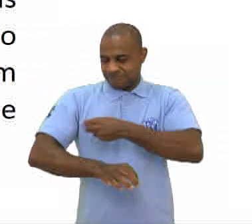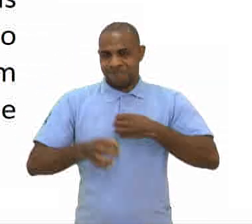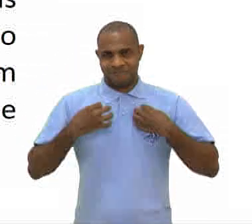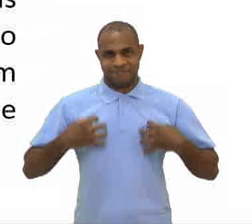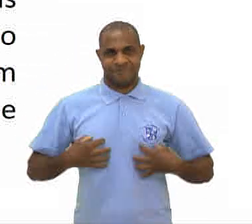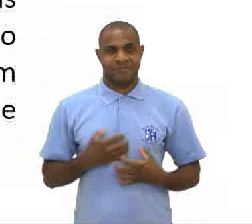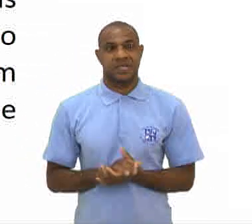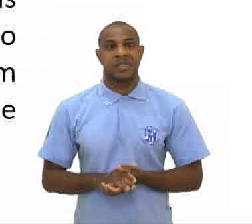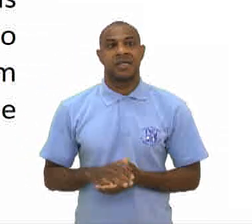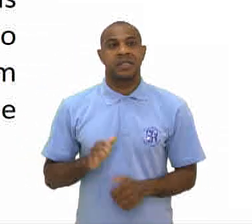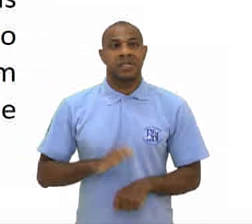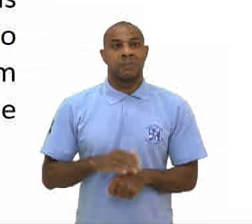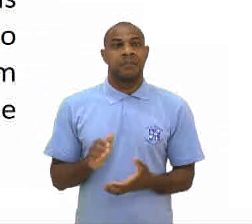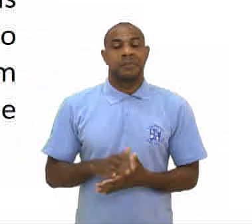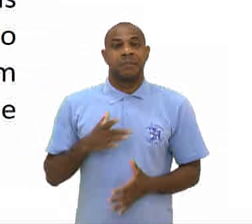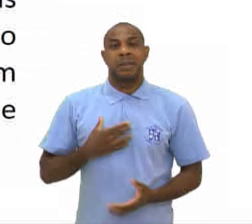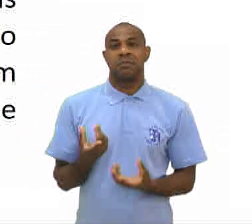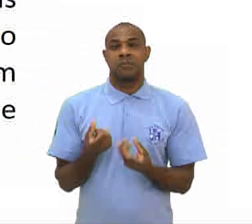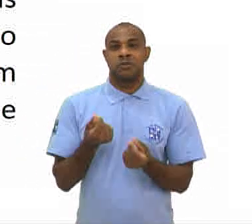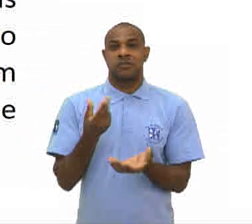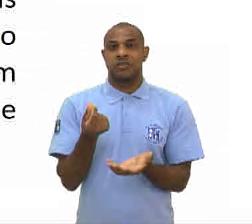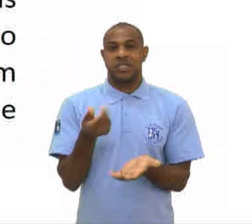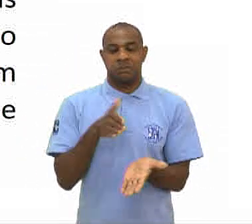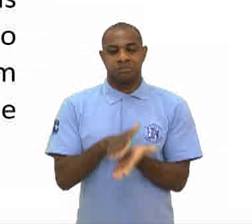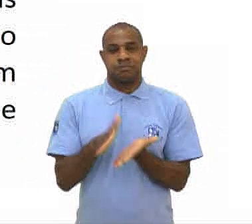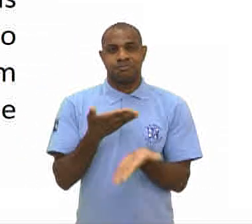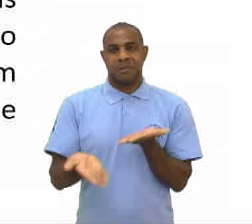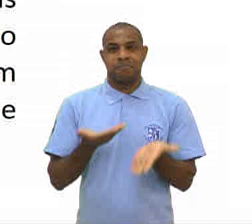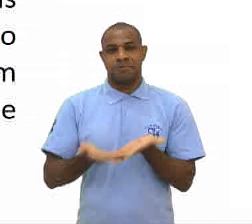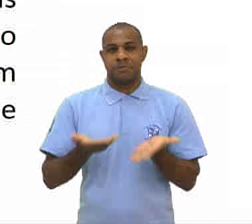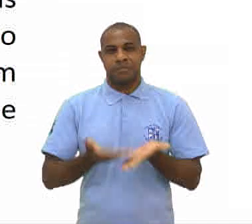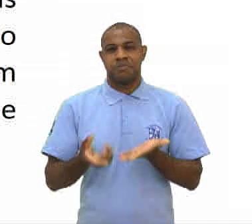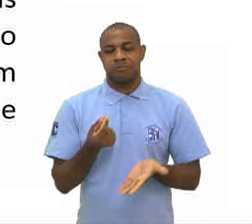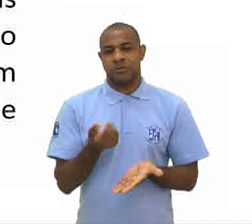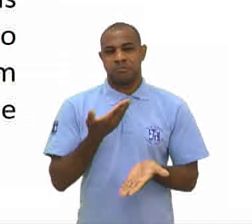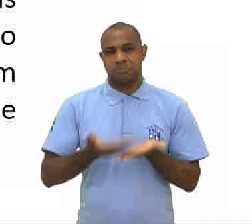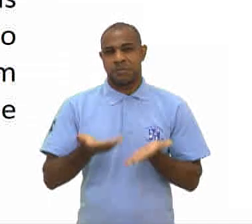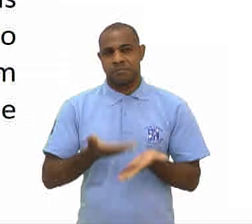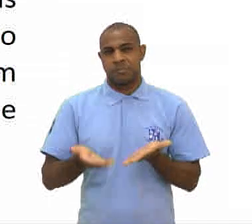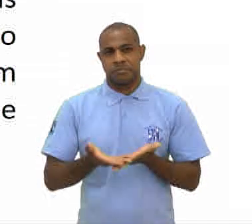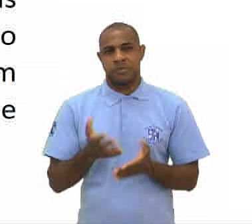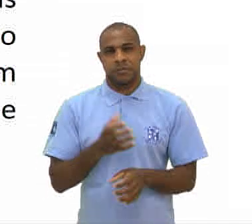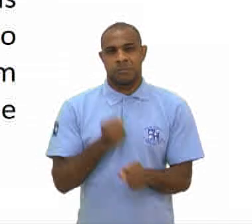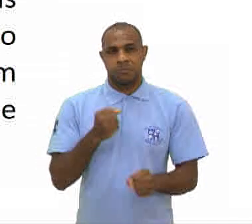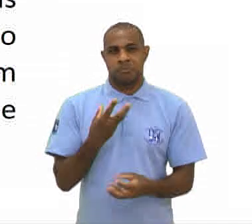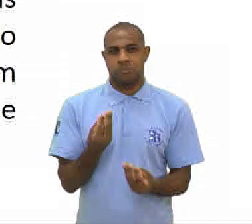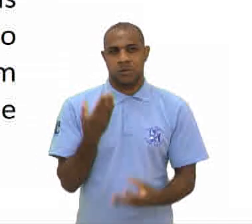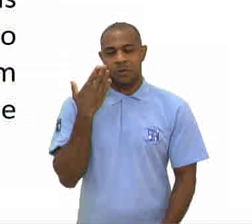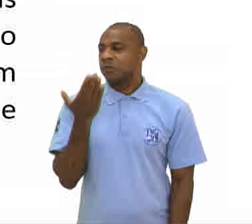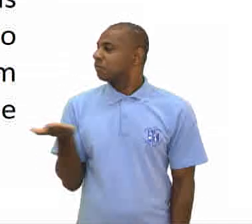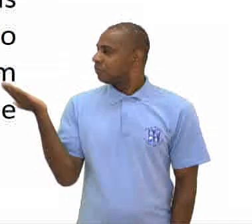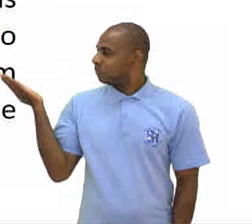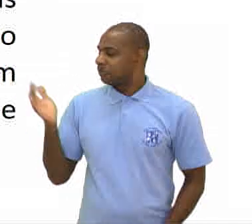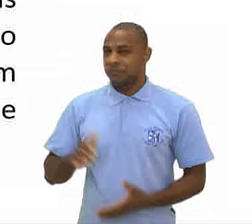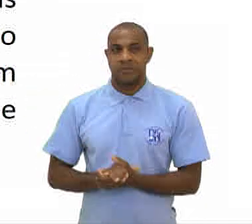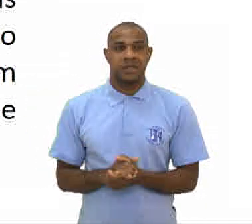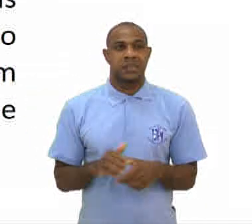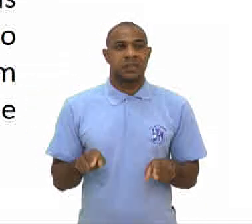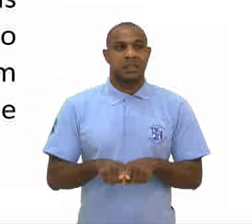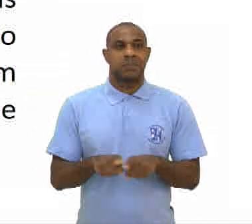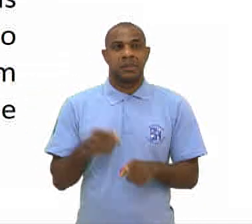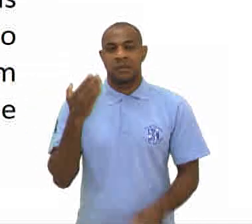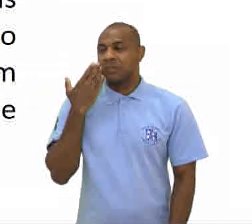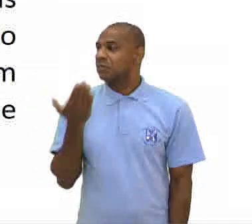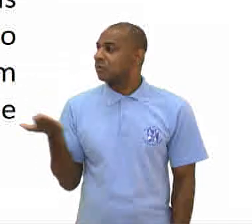a capital do Líbano. O desastre foi produto da detonação acidental de 2,7 mil toneladas de fertilizante nitrato de